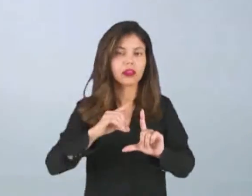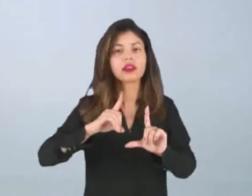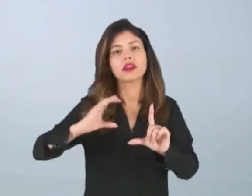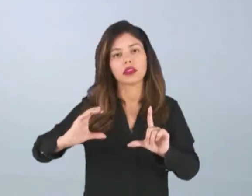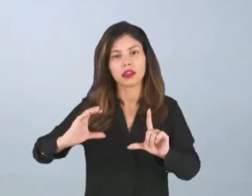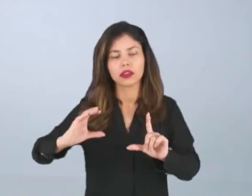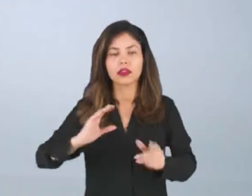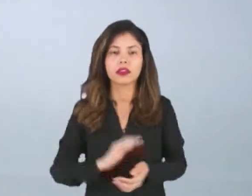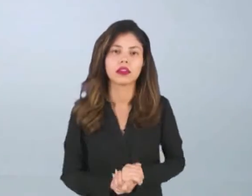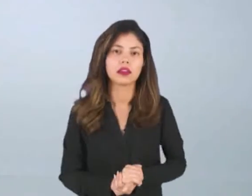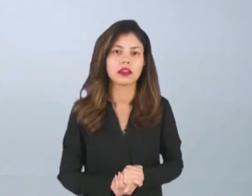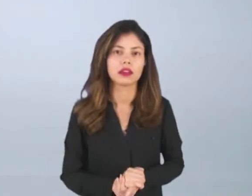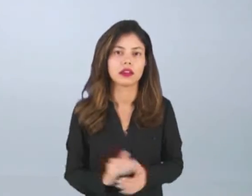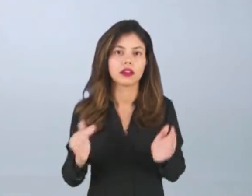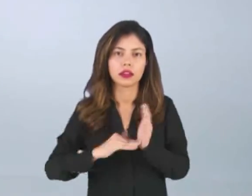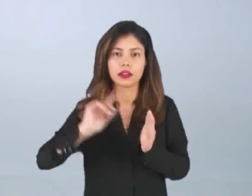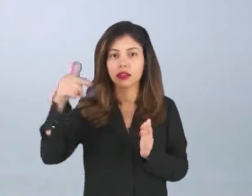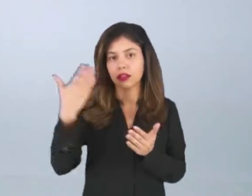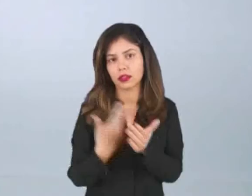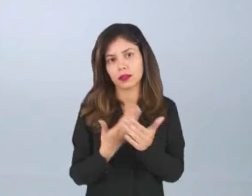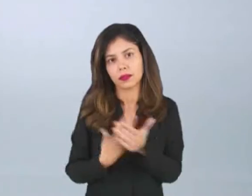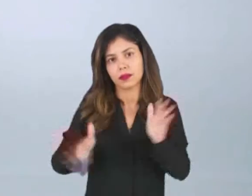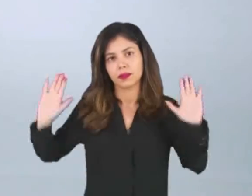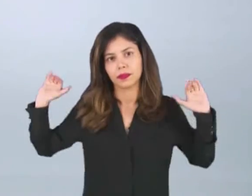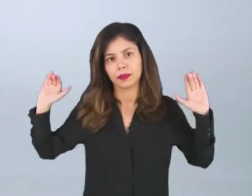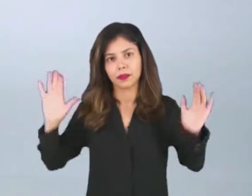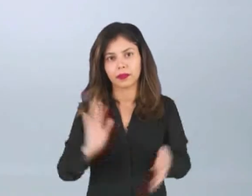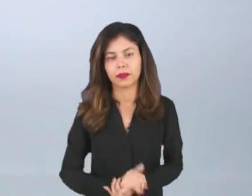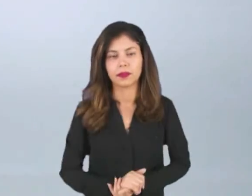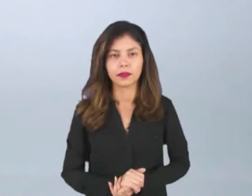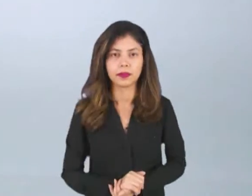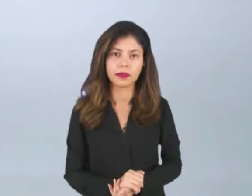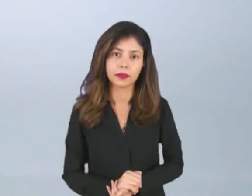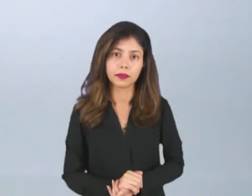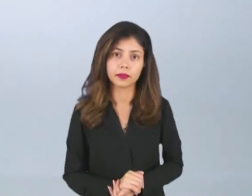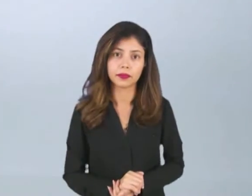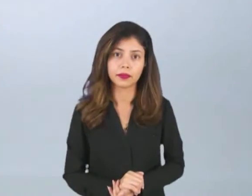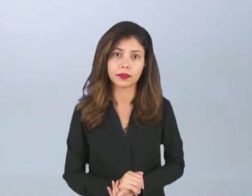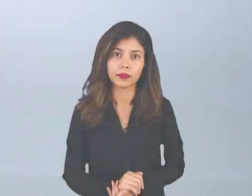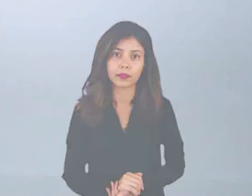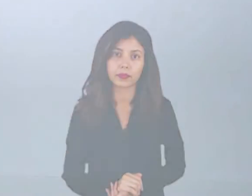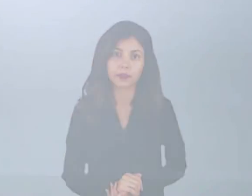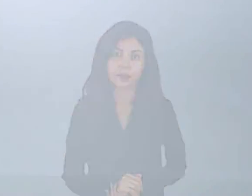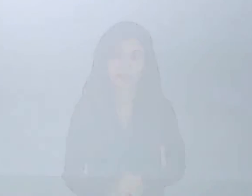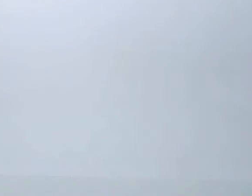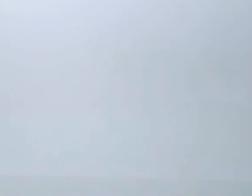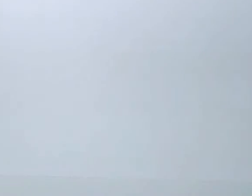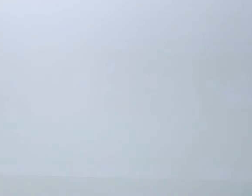nessa aula, gente. Acessem a plataforma Eduque e até a nossa próxima aula.